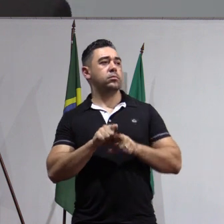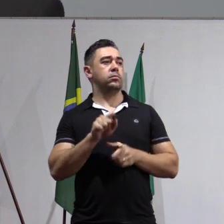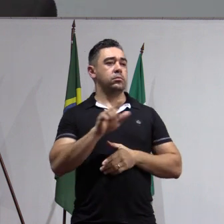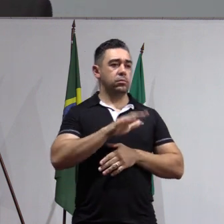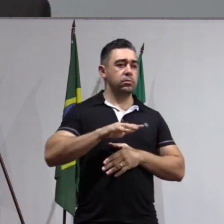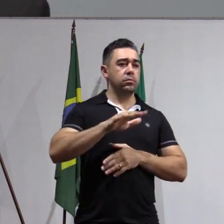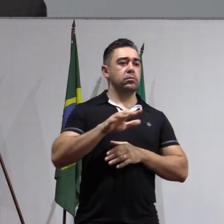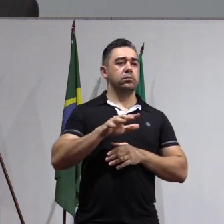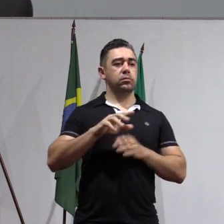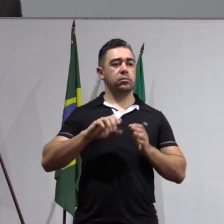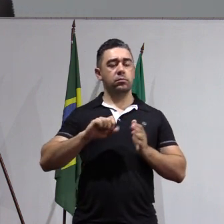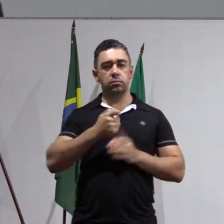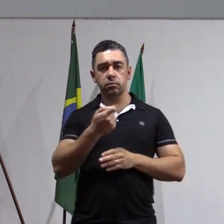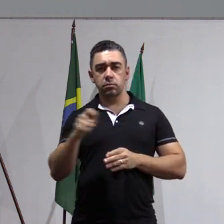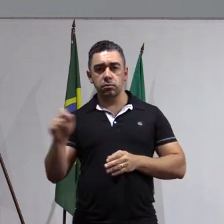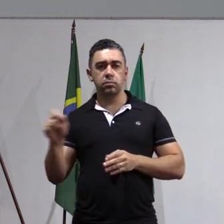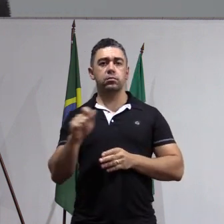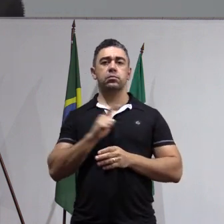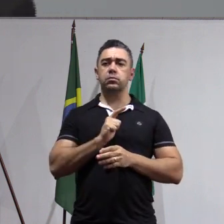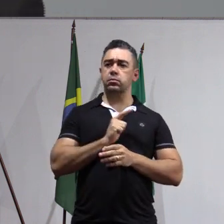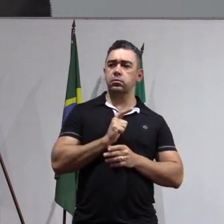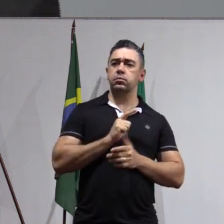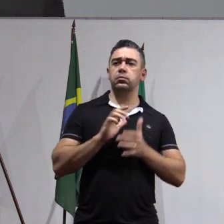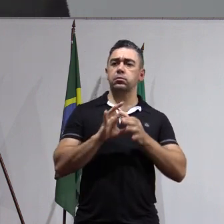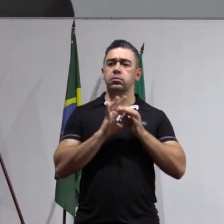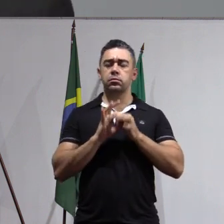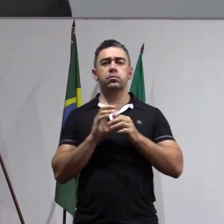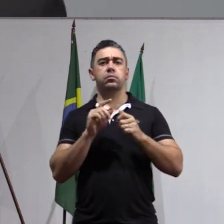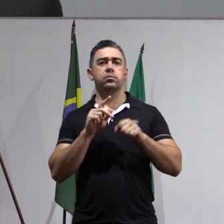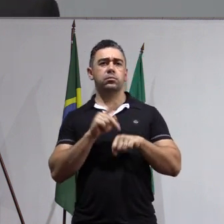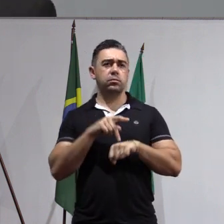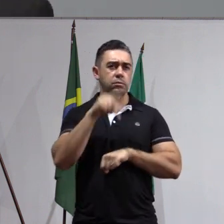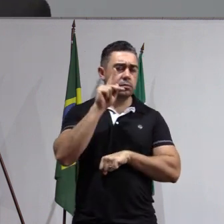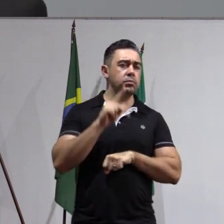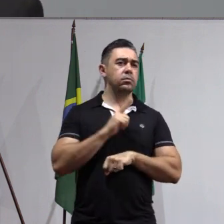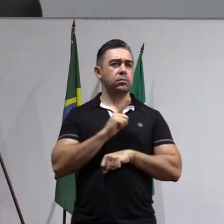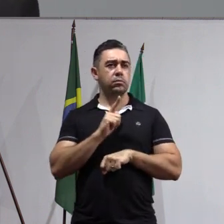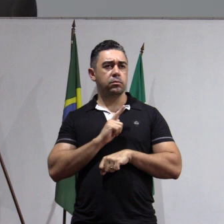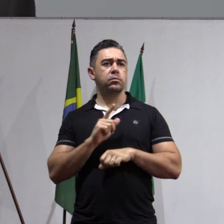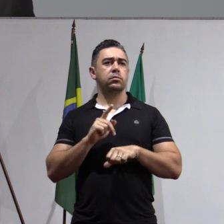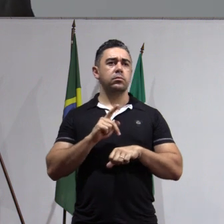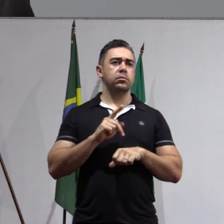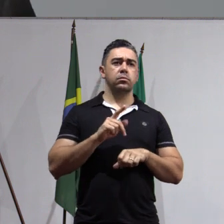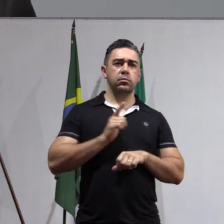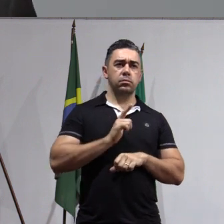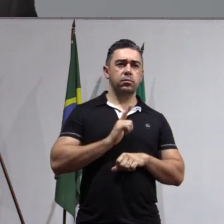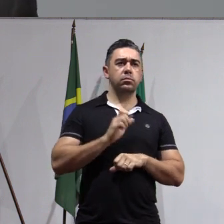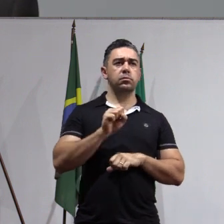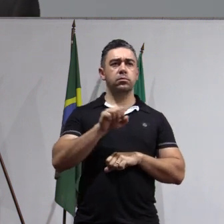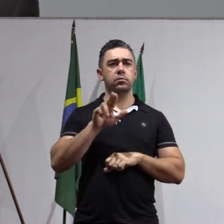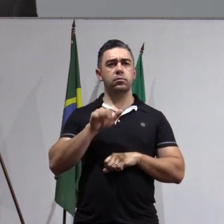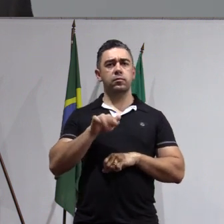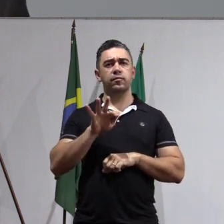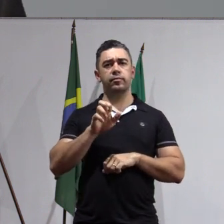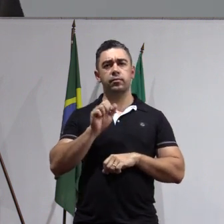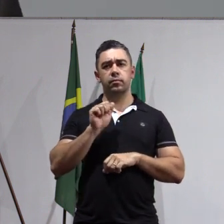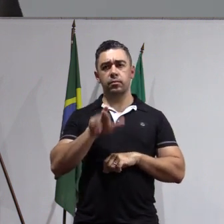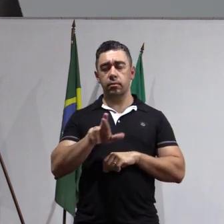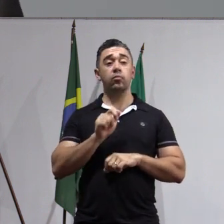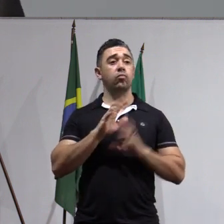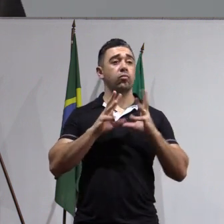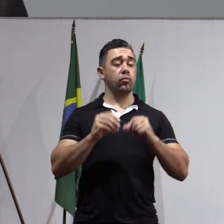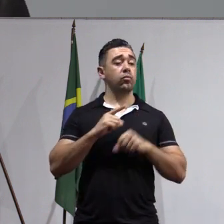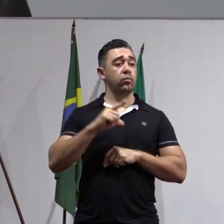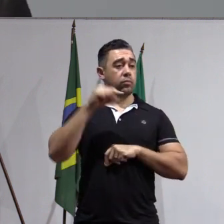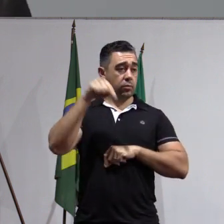dos Pós-Graduandos, do Fórum de Coordenadores de Graduação, dos programas de pós-graduação, da SUFEPAR, todos aqueles que aqui foram